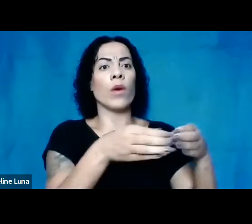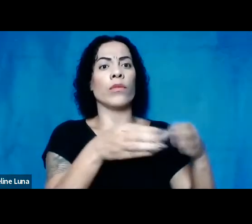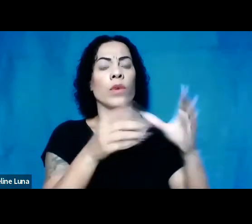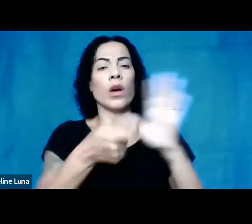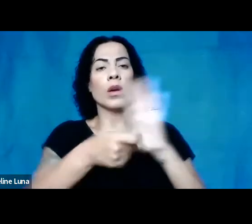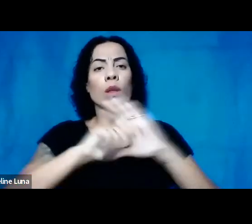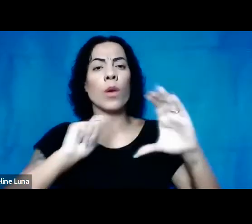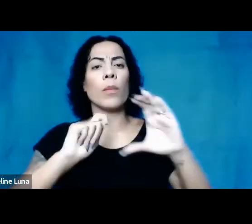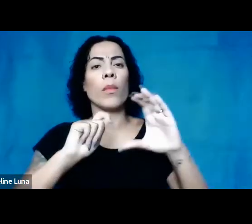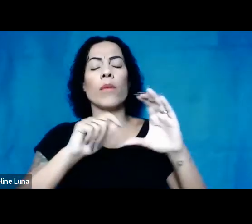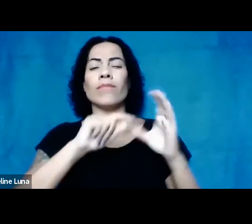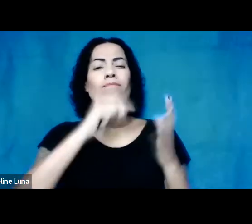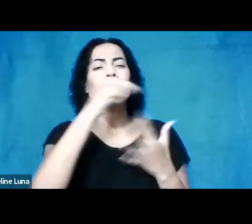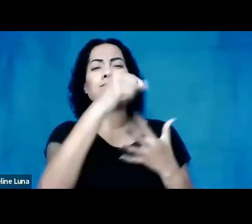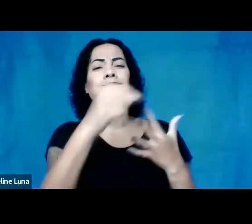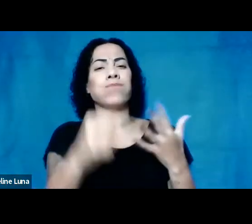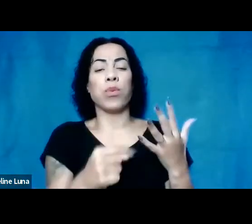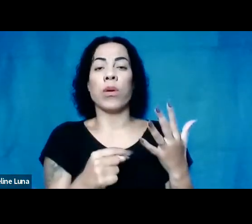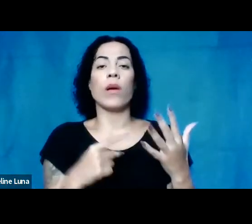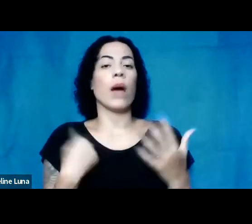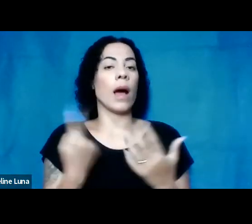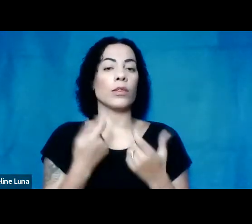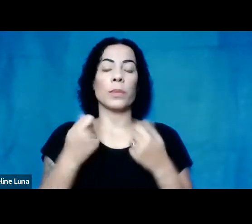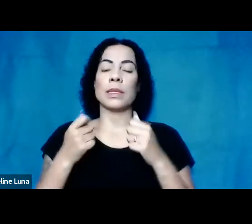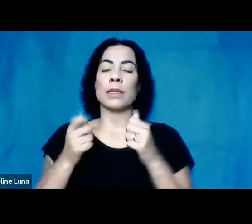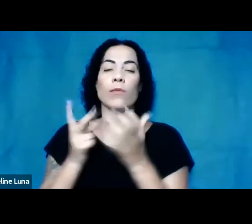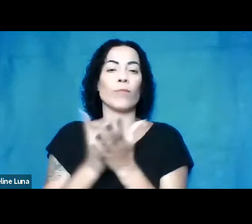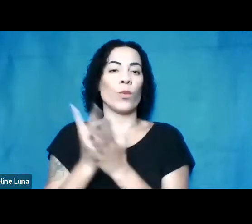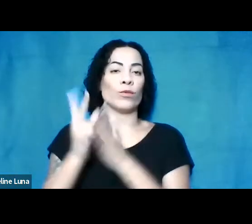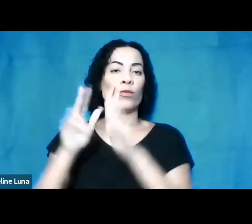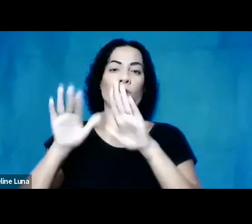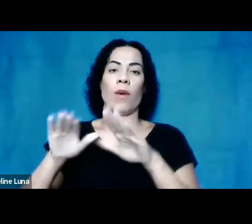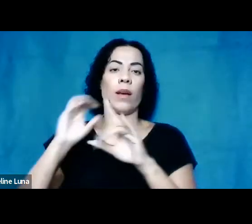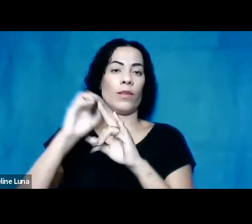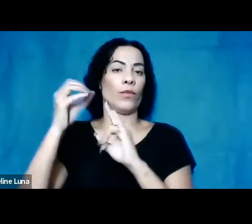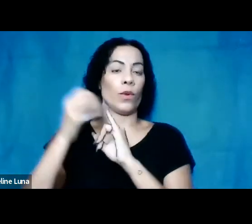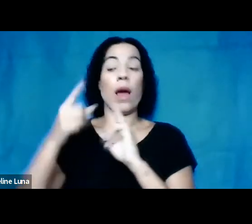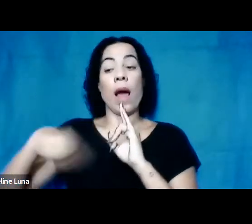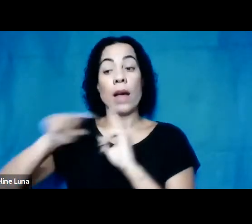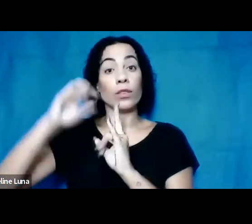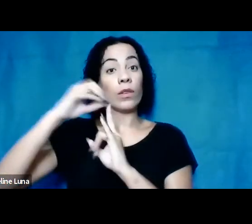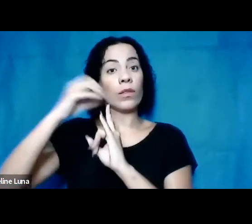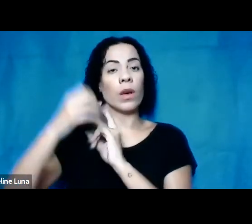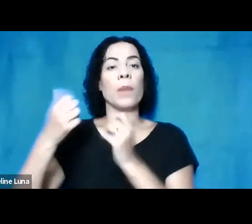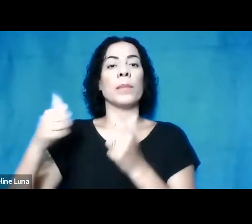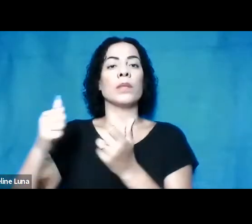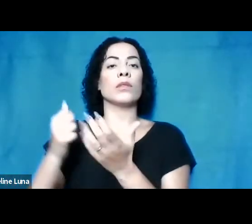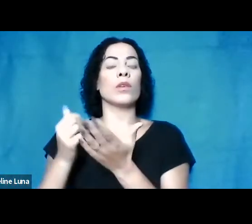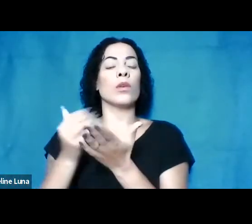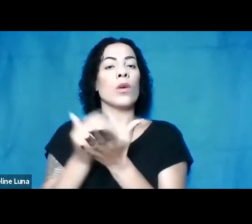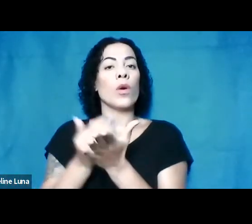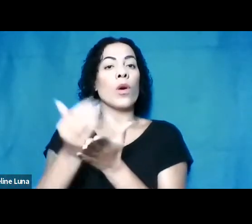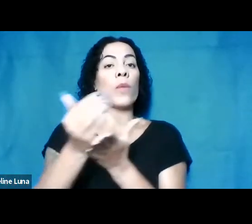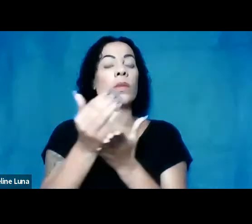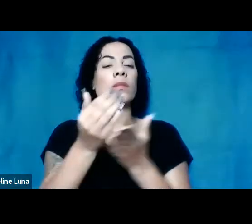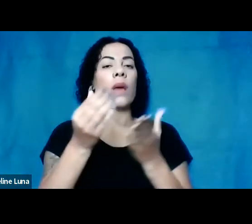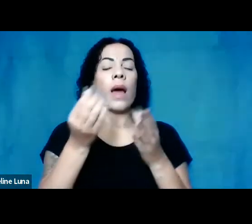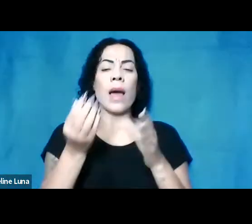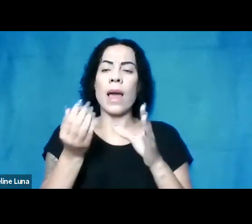acho que isso tem que se manter na Fiocruz. A gente precisa entrar na disputa de narrativa para